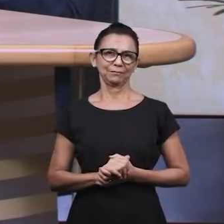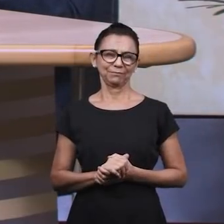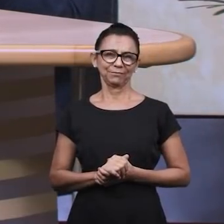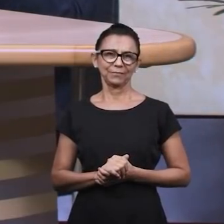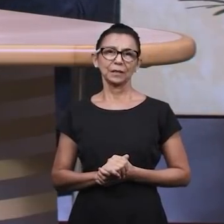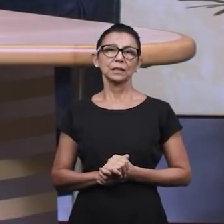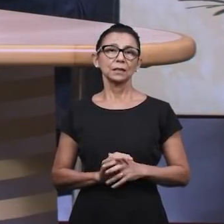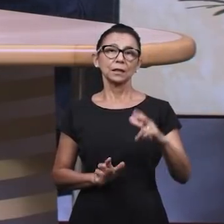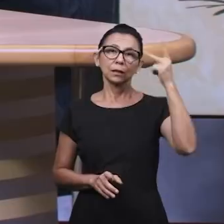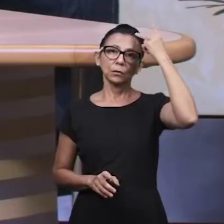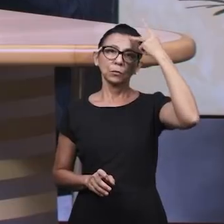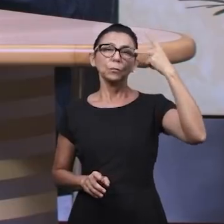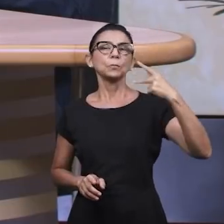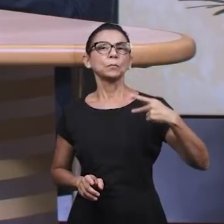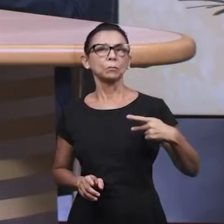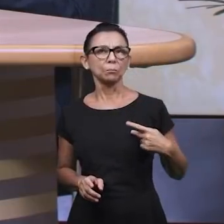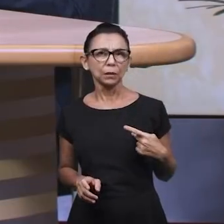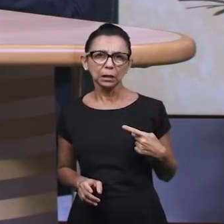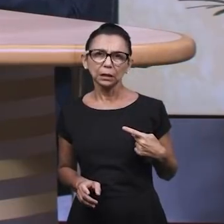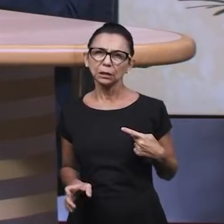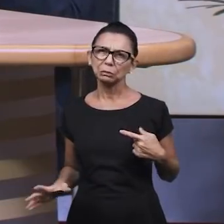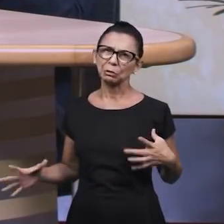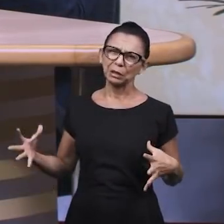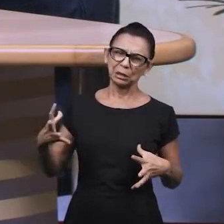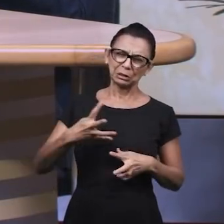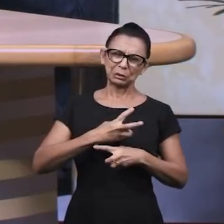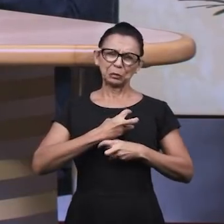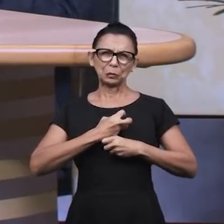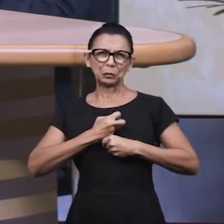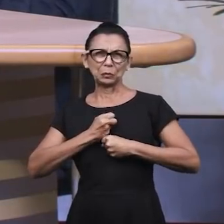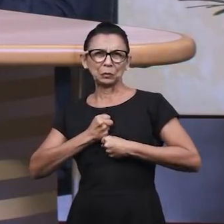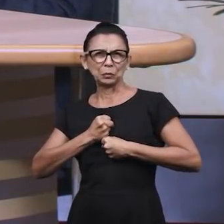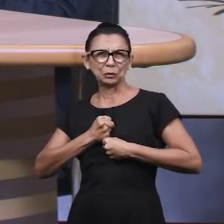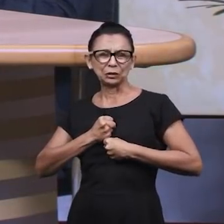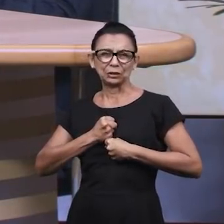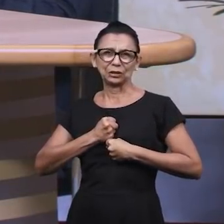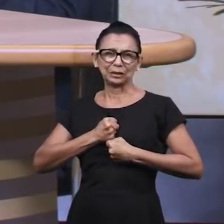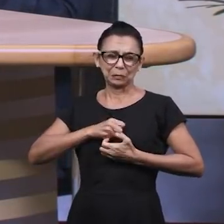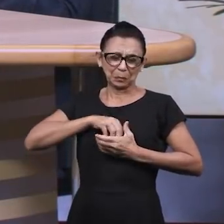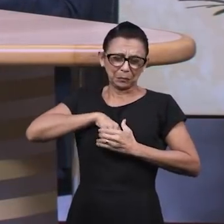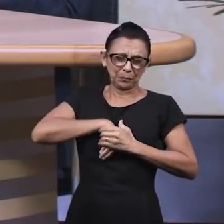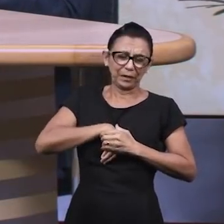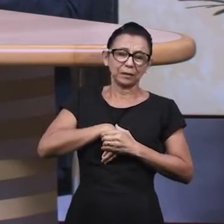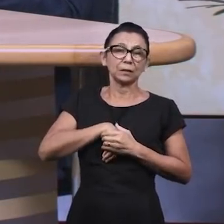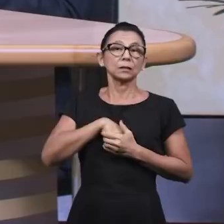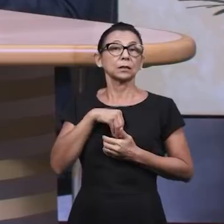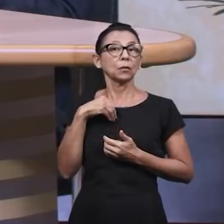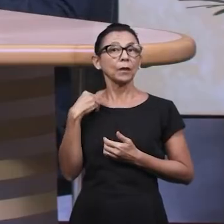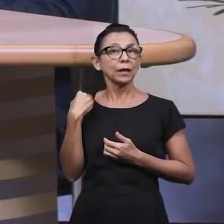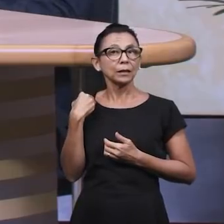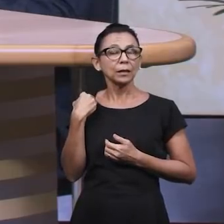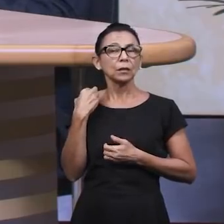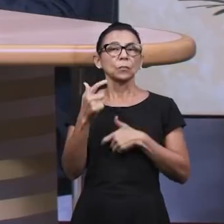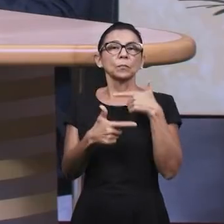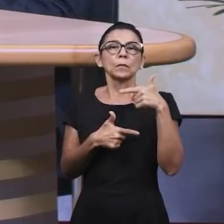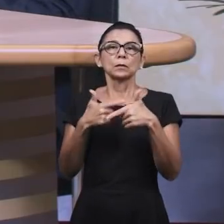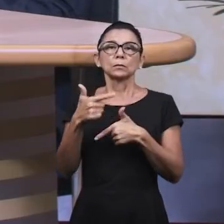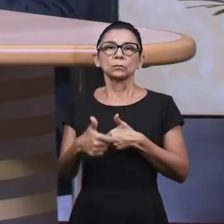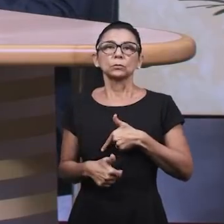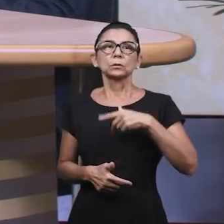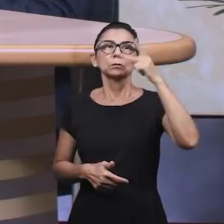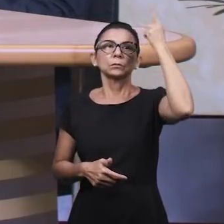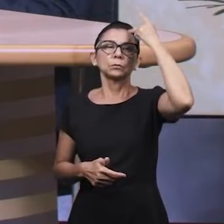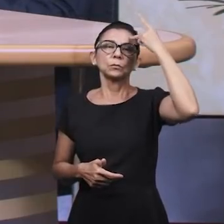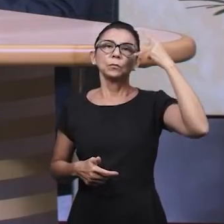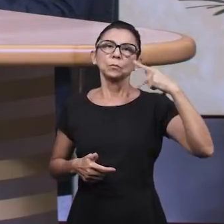do homem. Cordéis de morte me cercaram, a angústia do inferno se apoderaram de mim. Era a luta dele como homem,